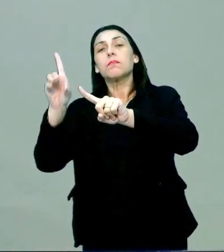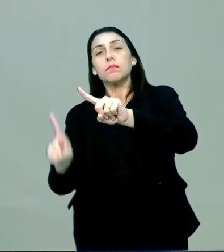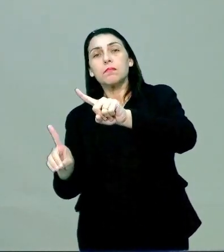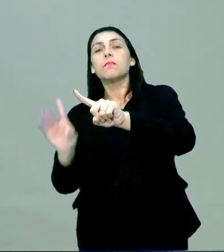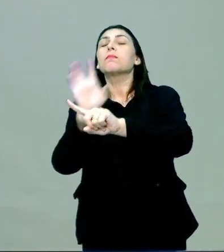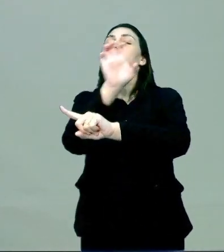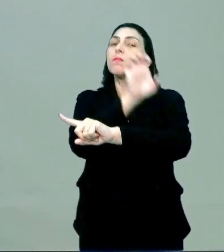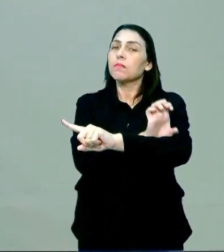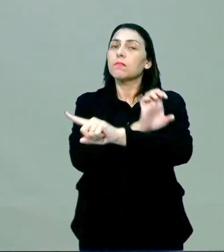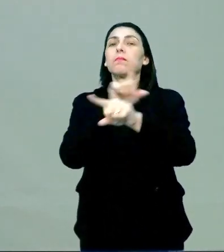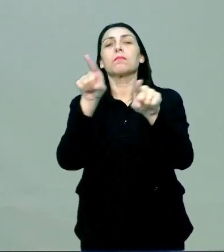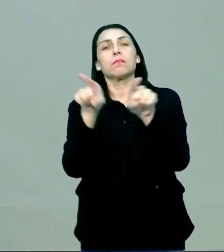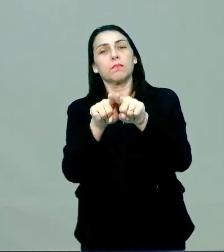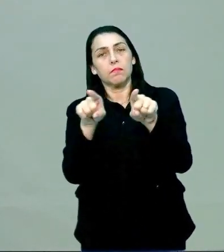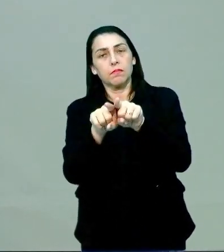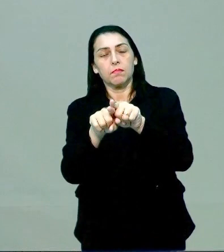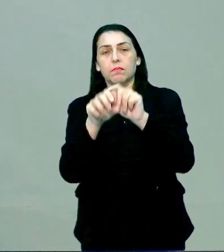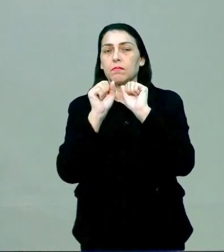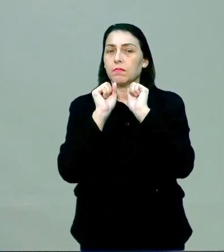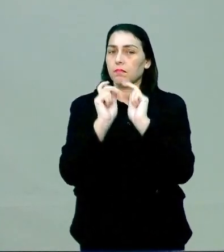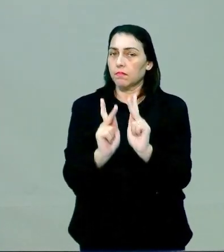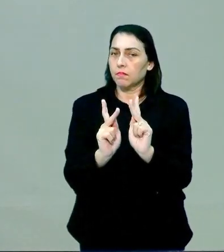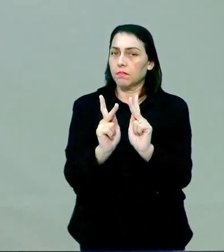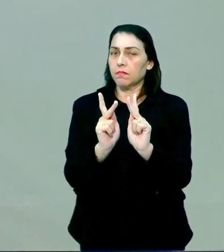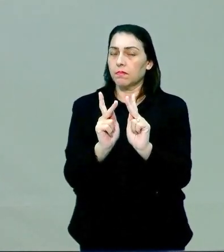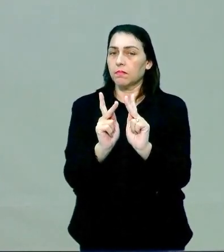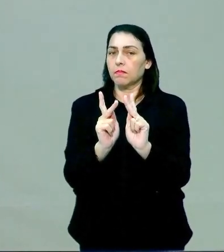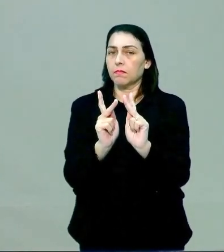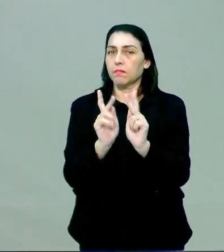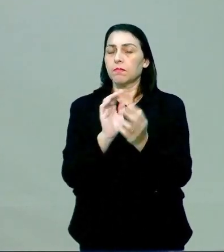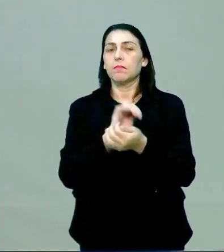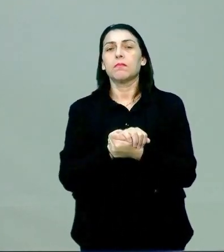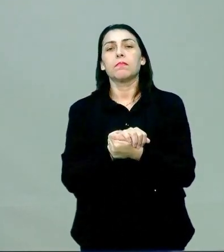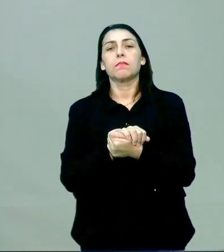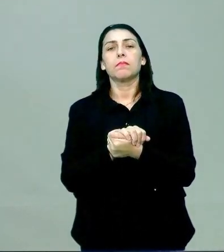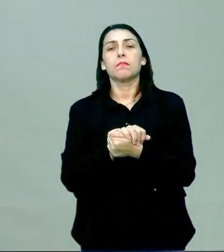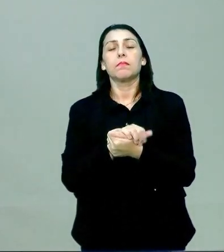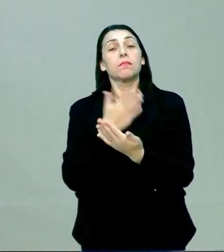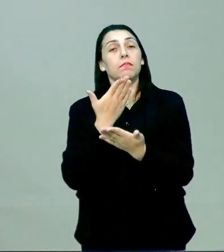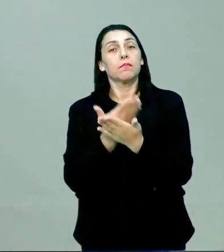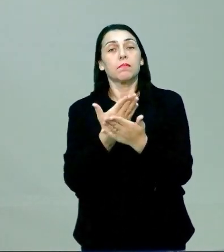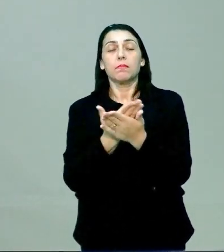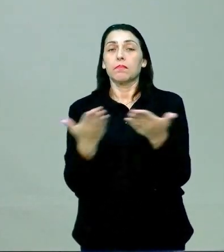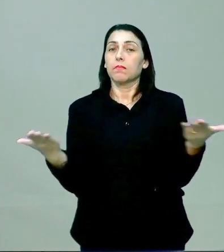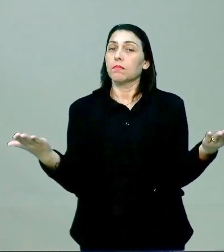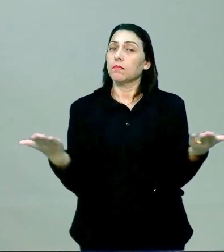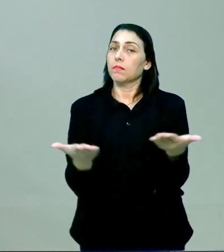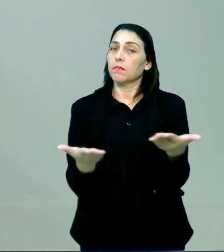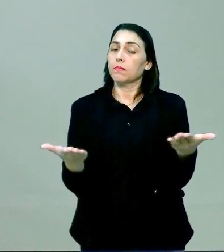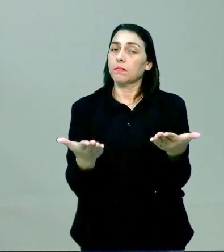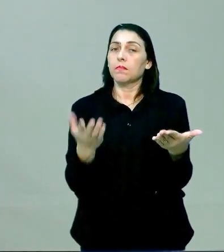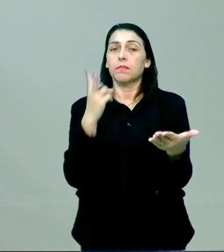como para o lado esquerdo, tá? Pessoal, essa foi a nossa aula de